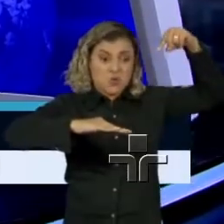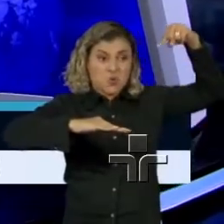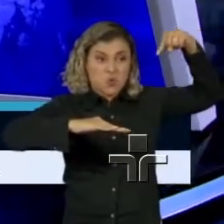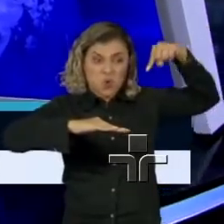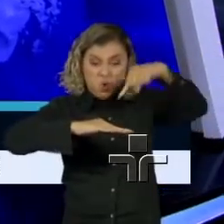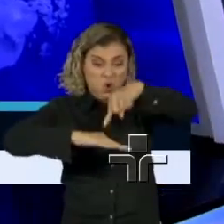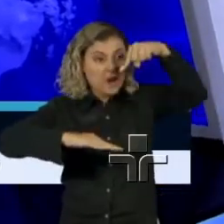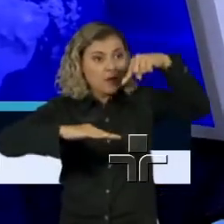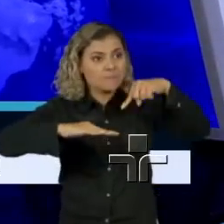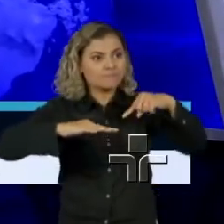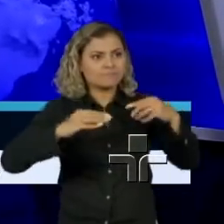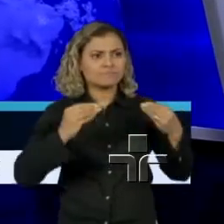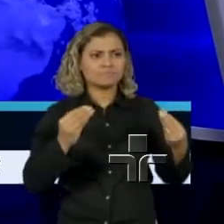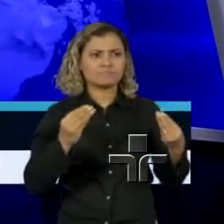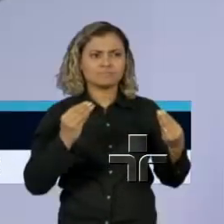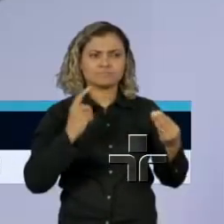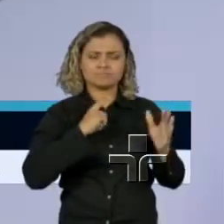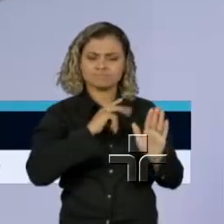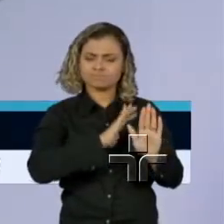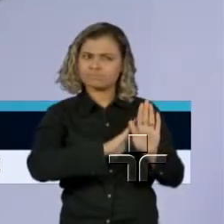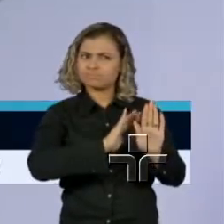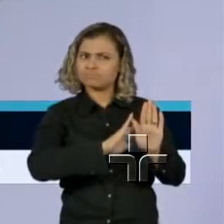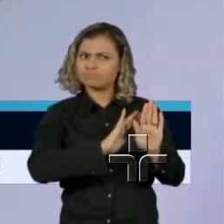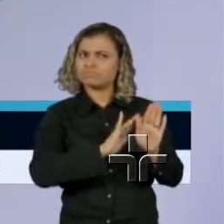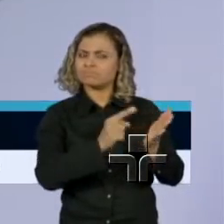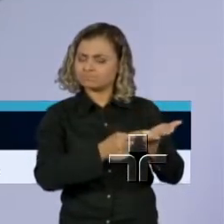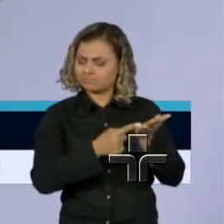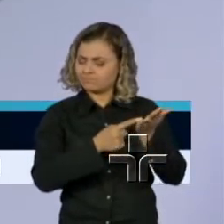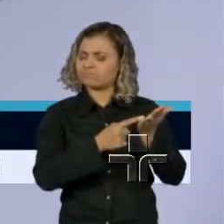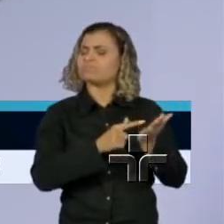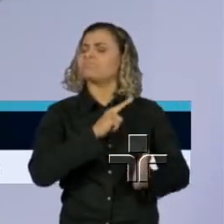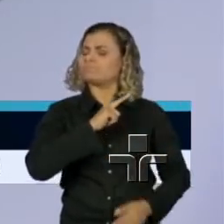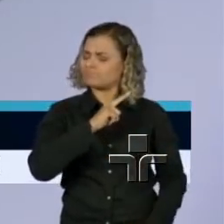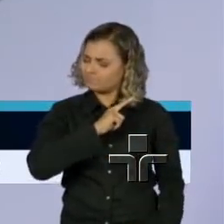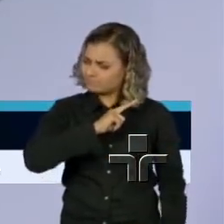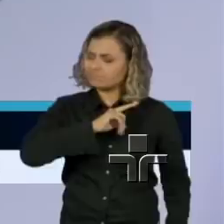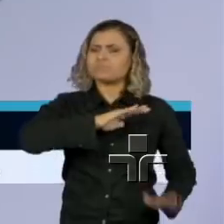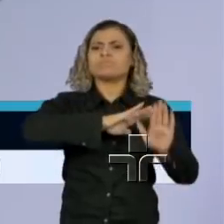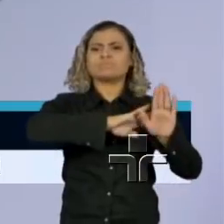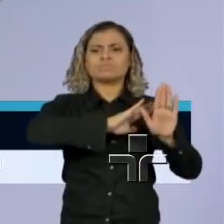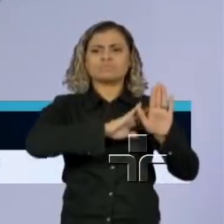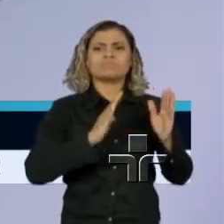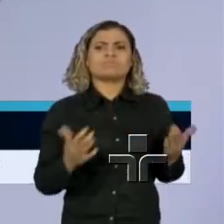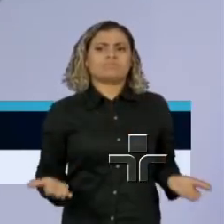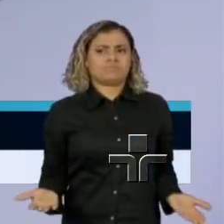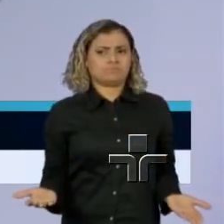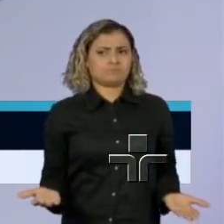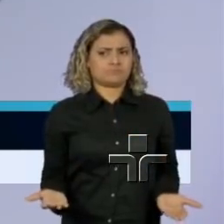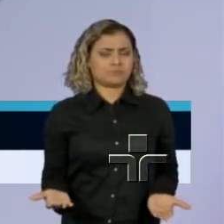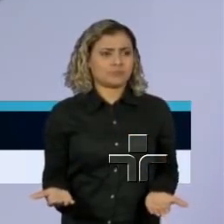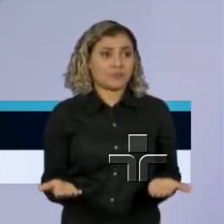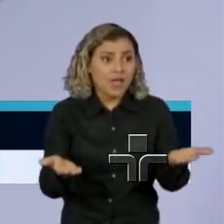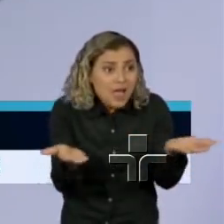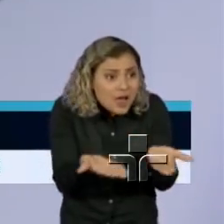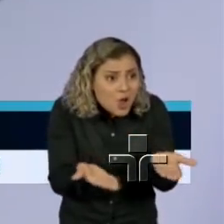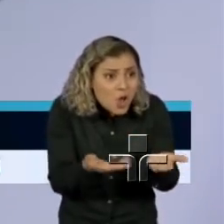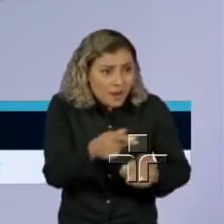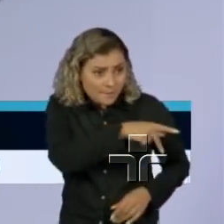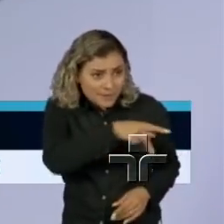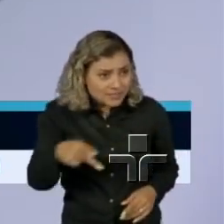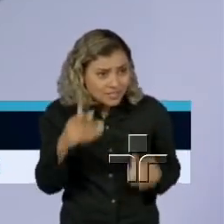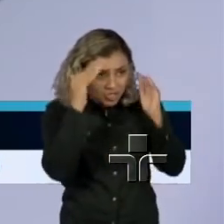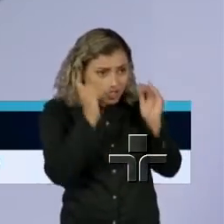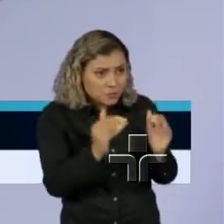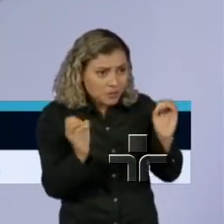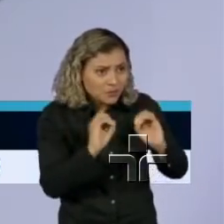Então, tudo isso é um jogo que foi, mais uma vez, repetido, que tem em vista. Bom, agora tem um presidente que não merece respeito,